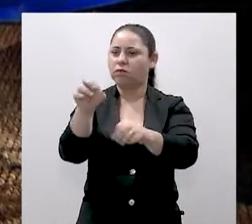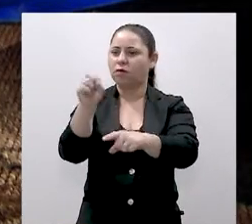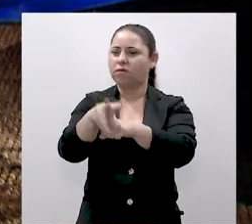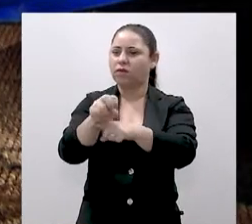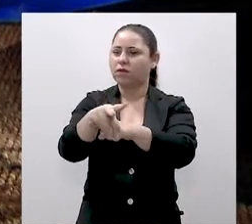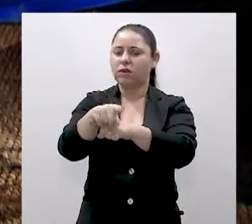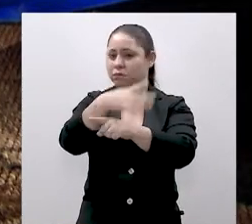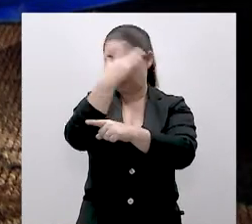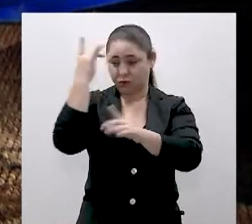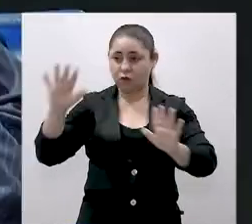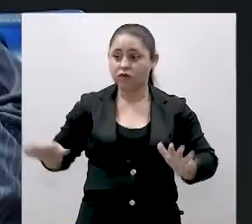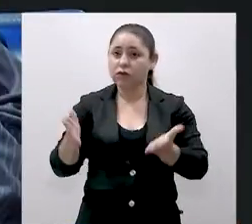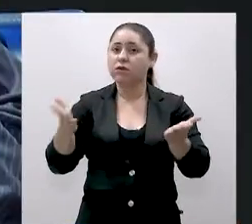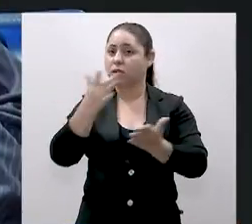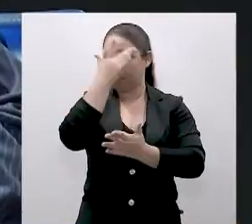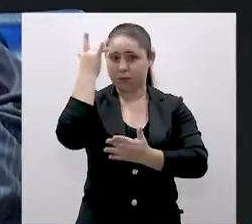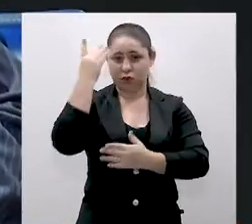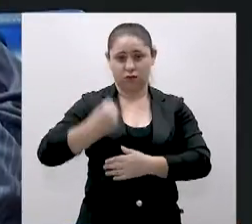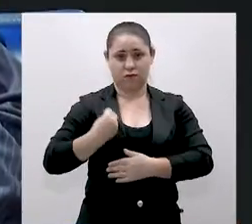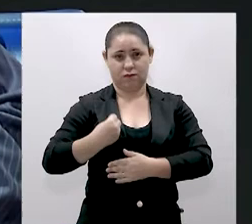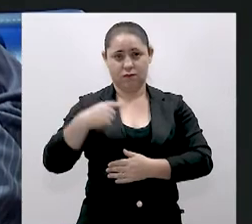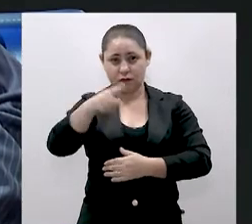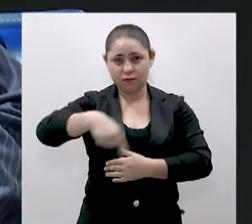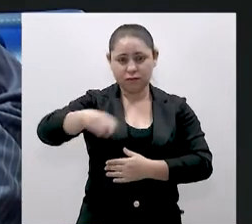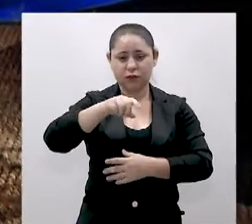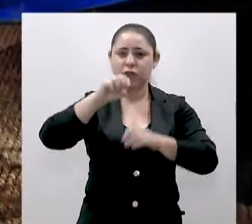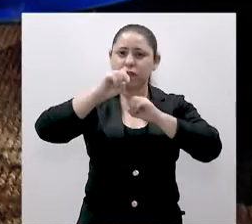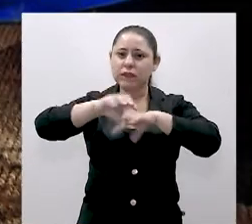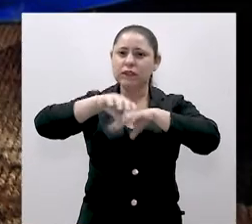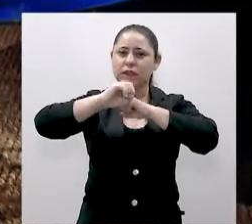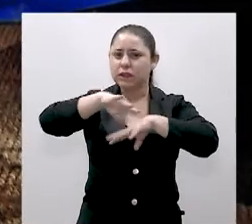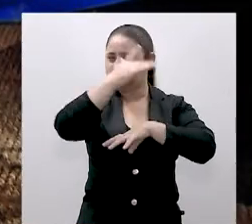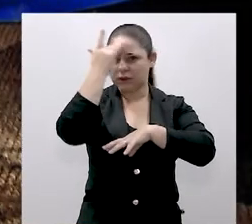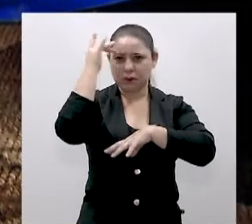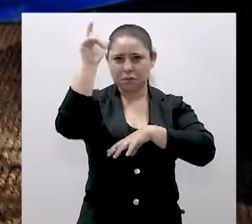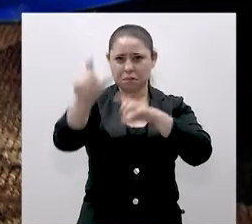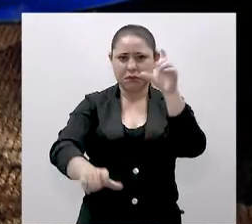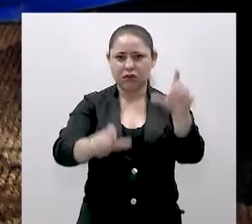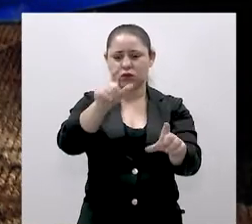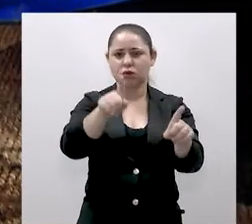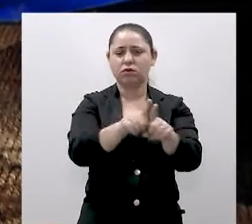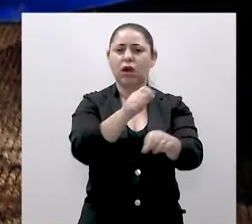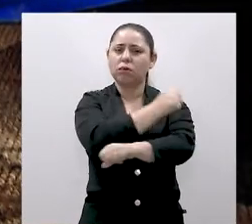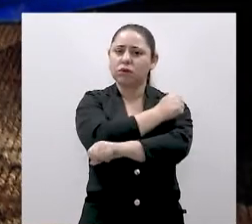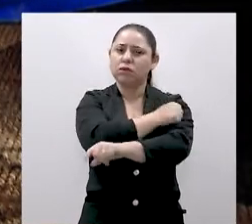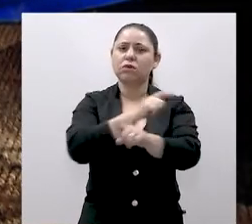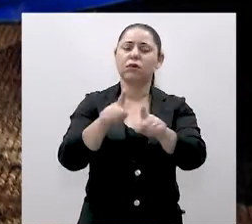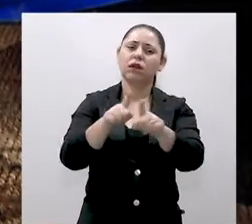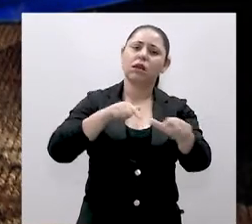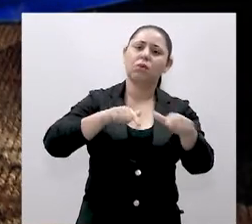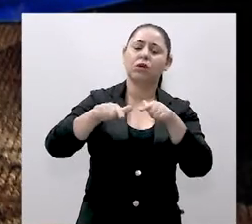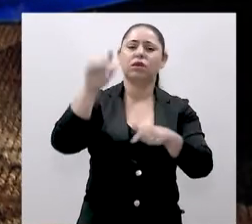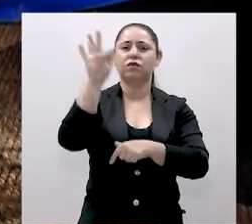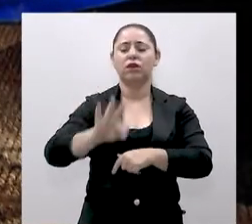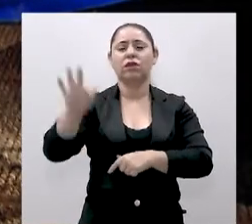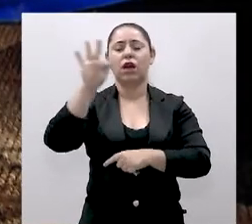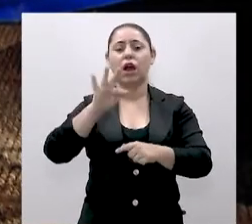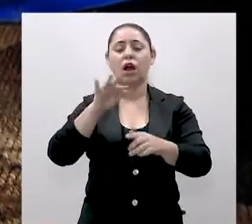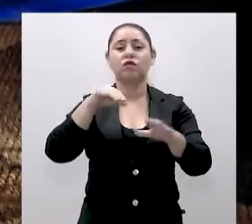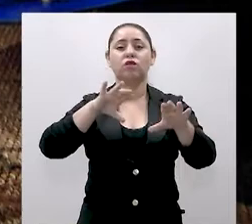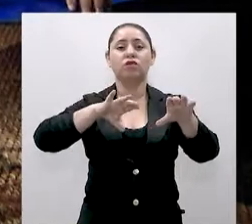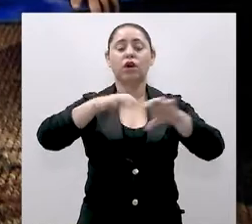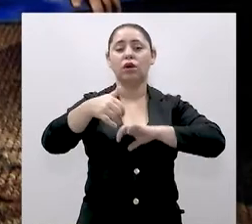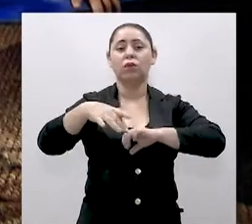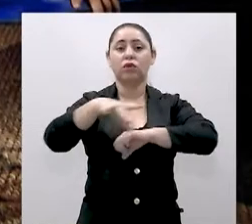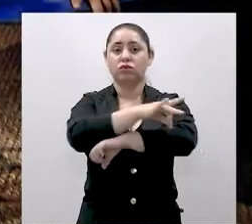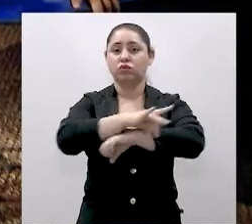valorizei o pessoal da região de aula para os caras né Aí trabalhei com a universidade para formar os engenheiros nas